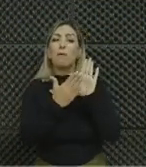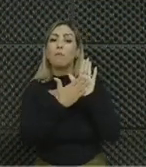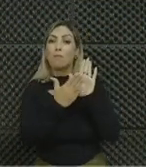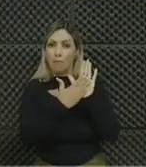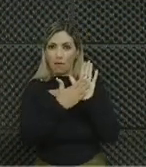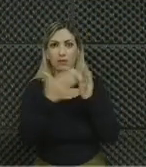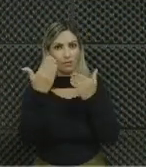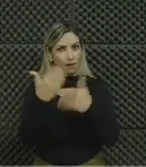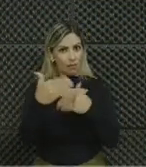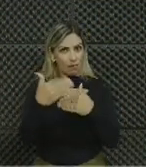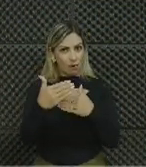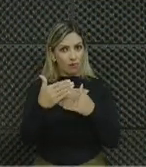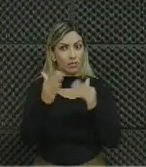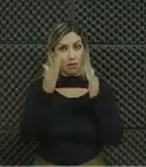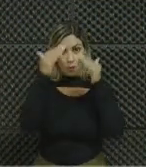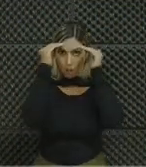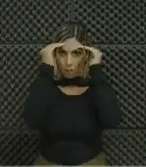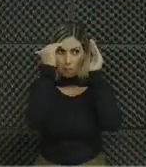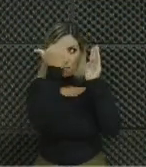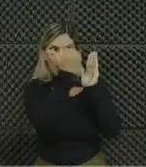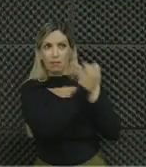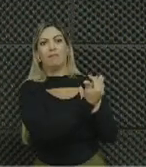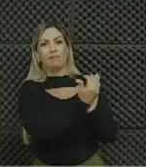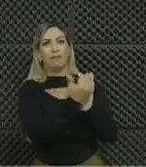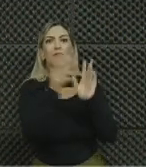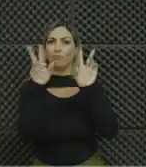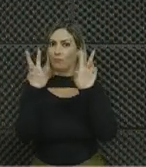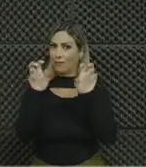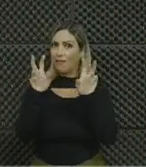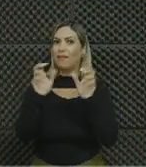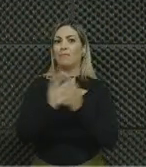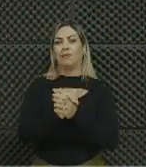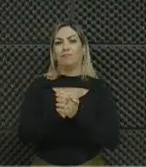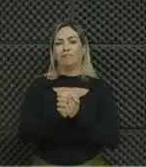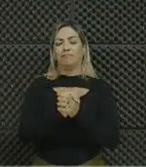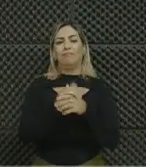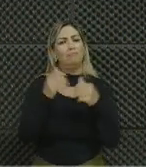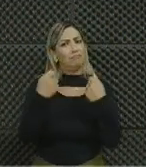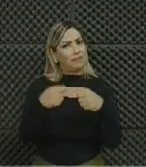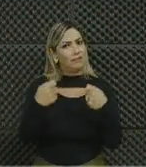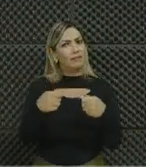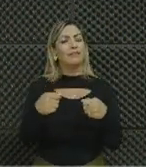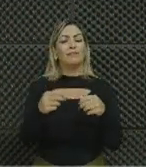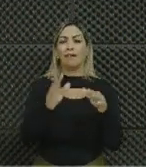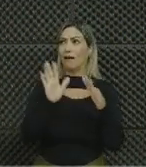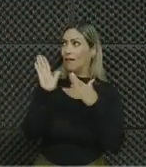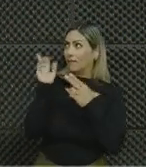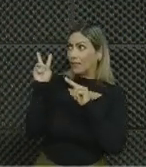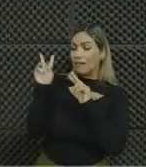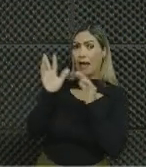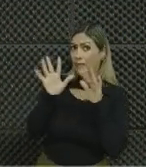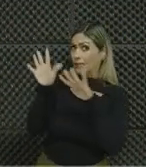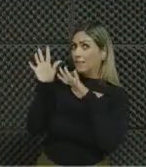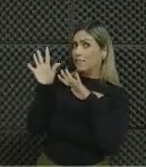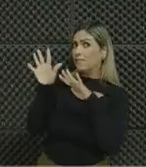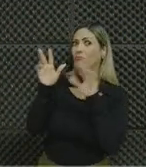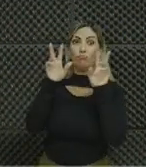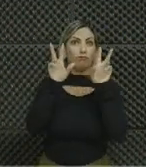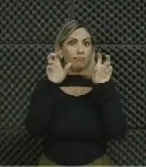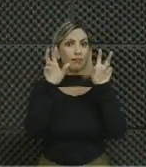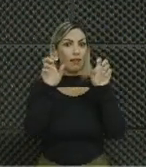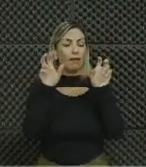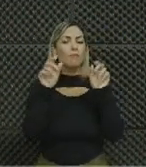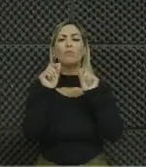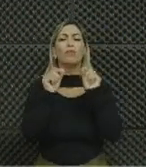proposto e seguir fielmente o tema. Então, nós temos o quê? Que prestar atenção ao